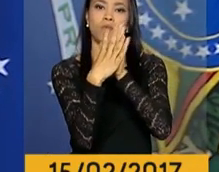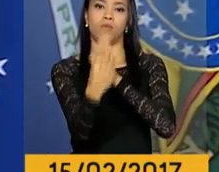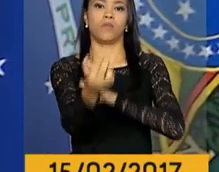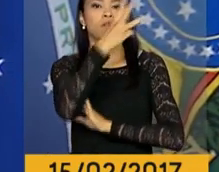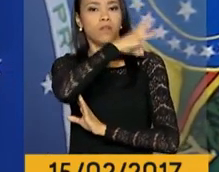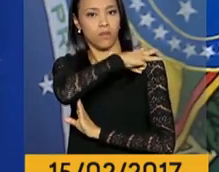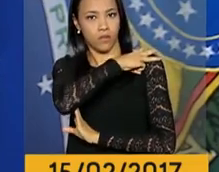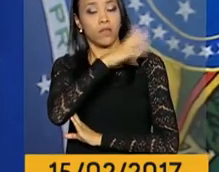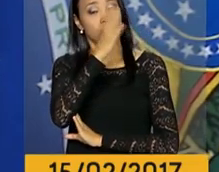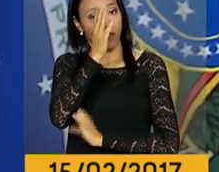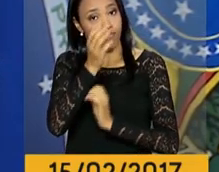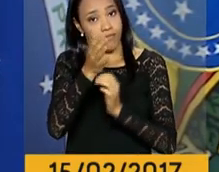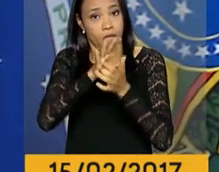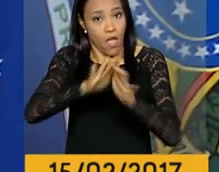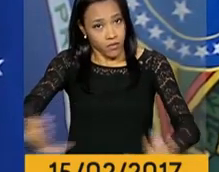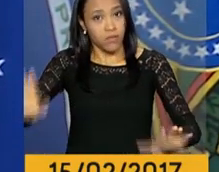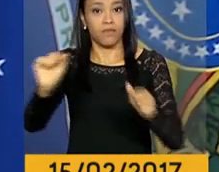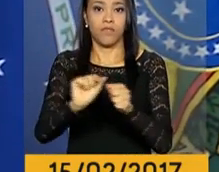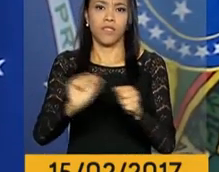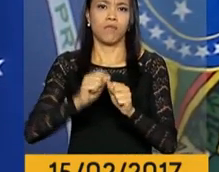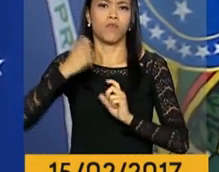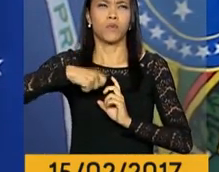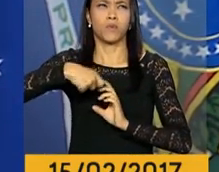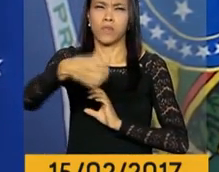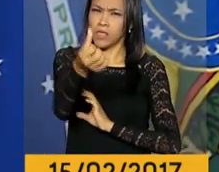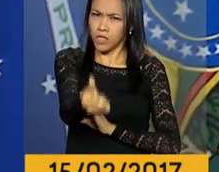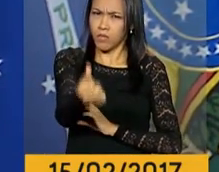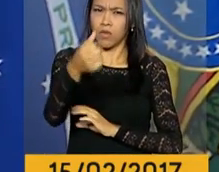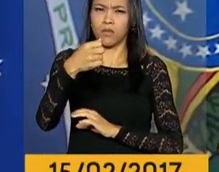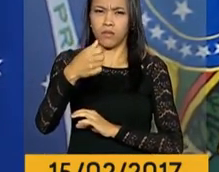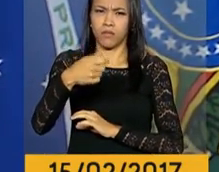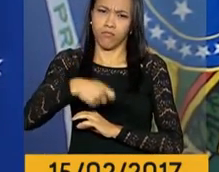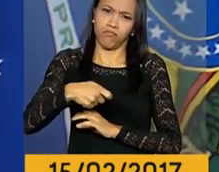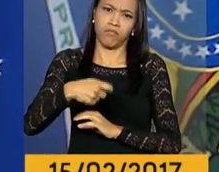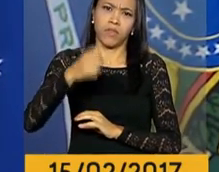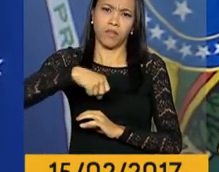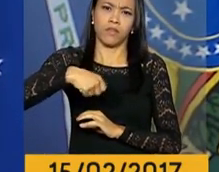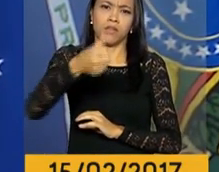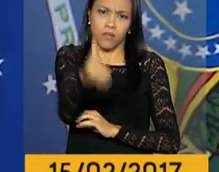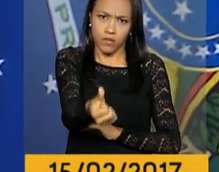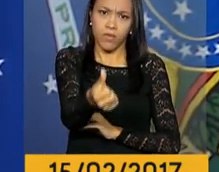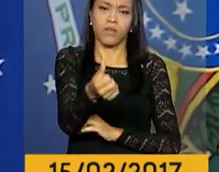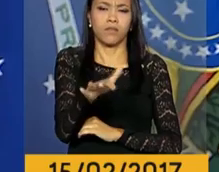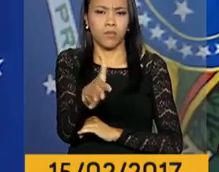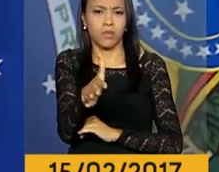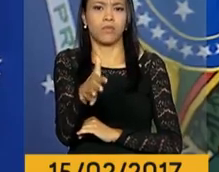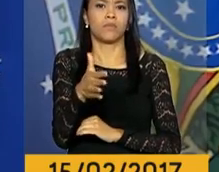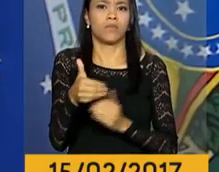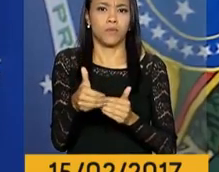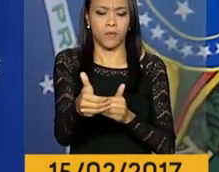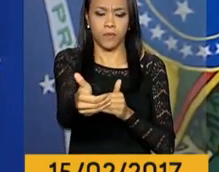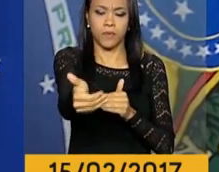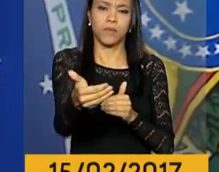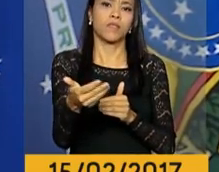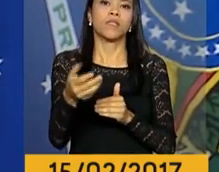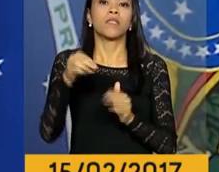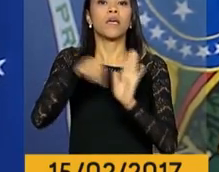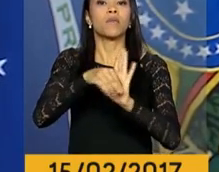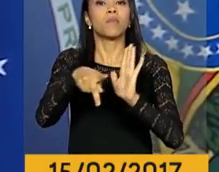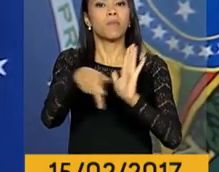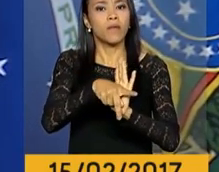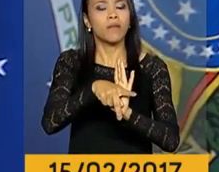fizemos nesses se meses, praticamente, não foram apenas 4ro meses, mas nesses se meses mais ou menos de vigência da medida